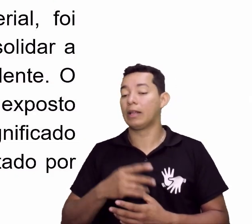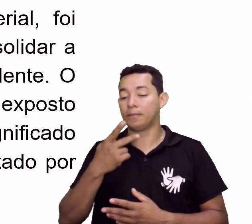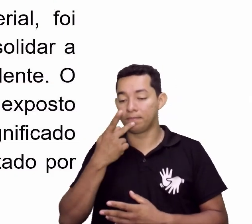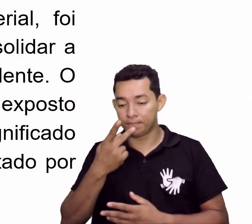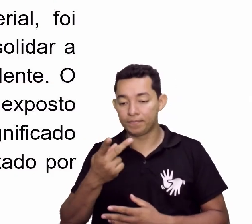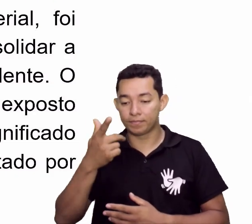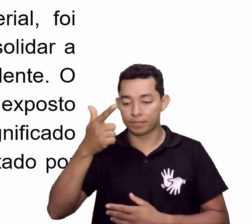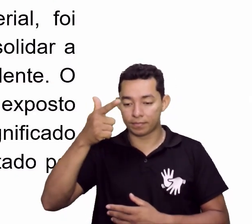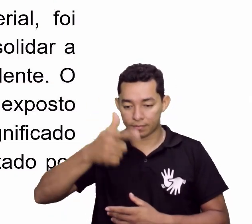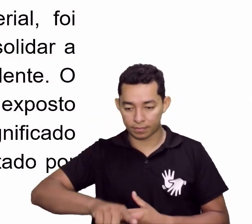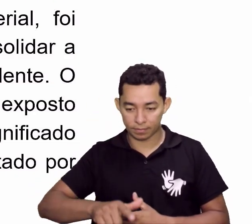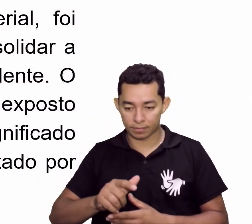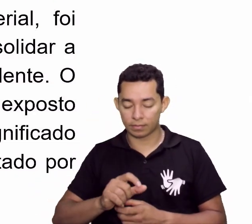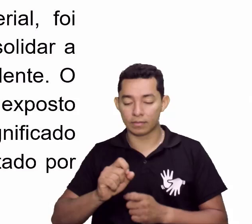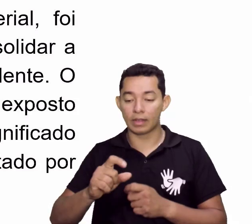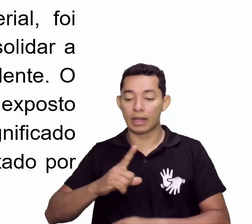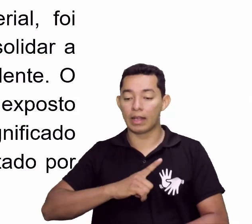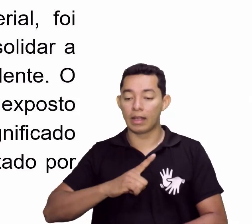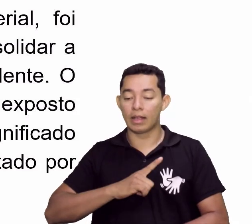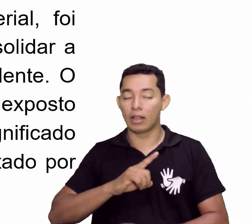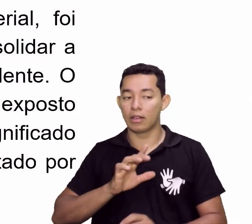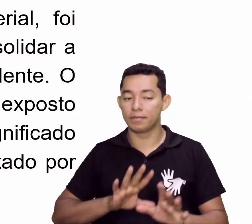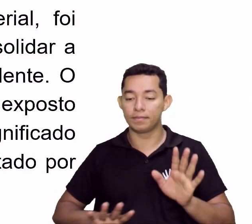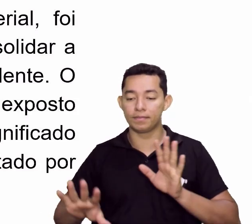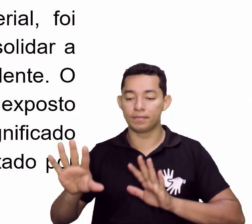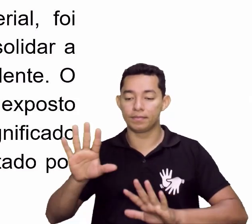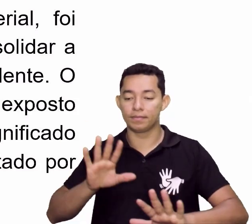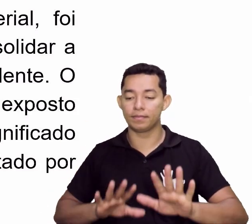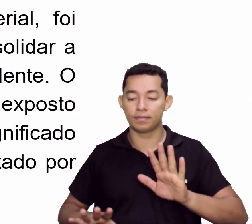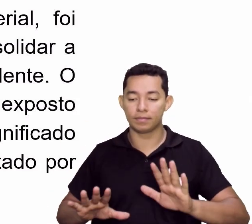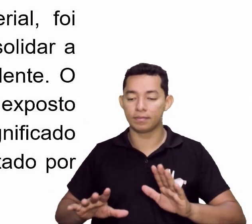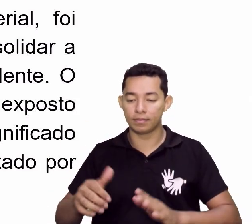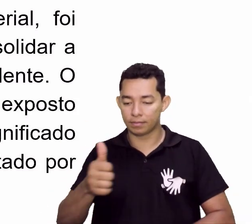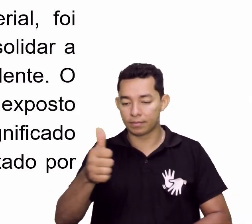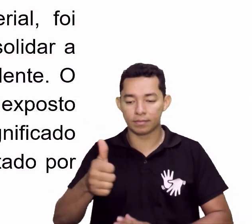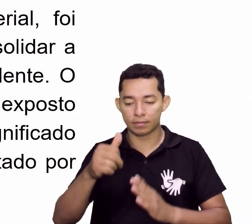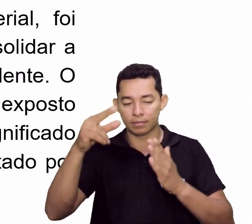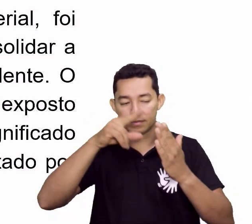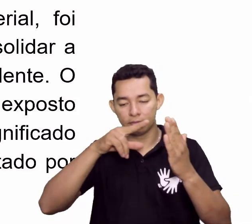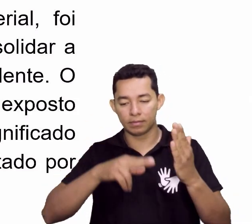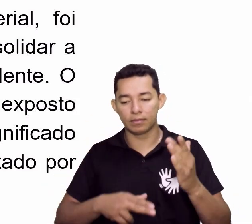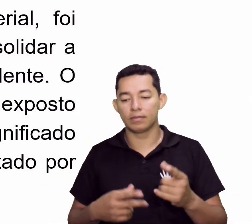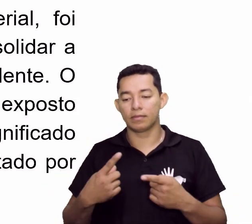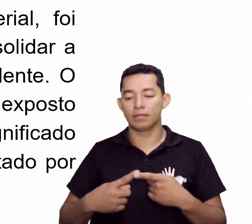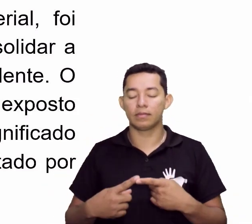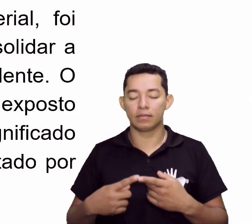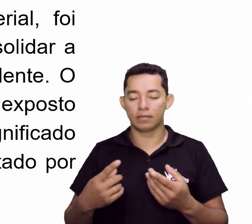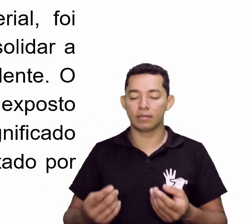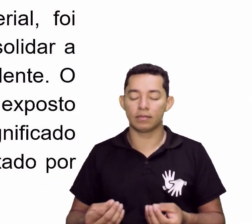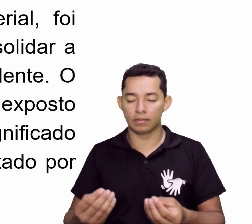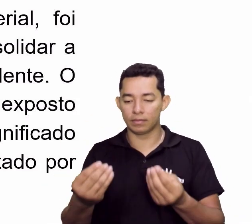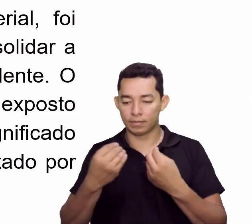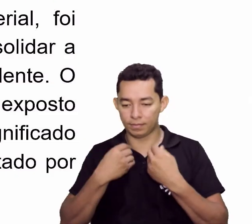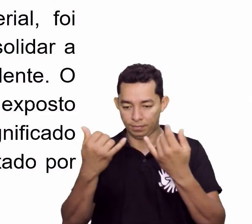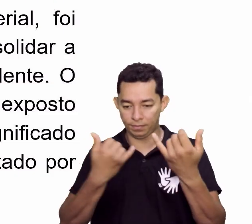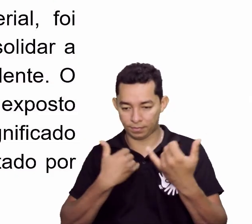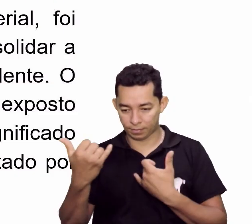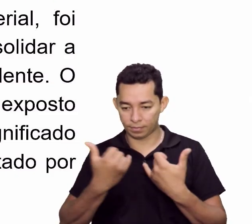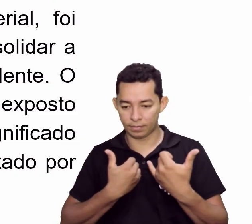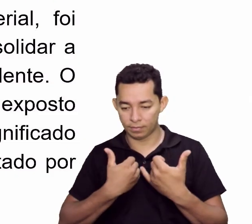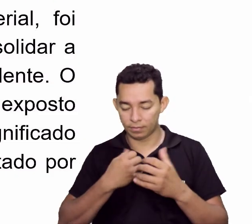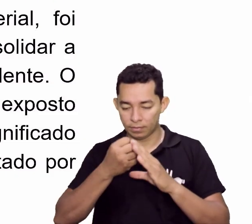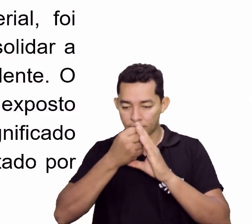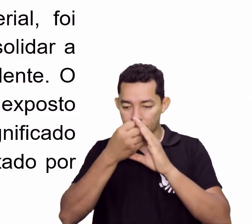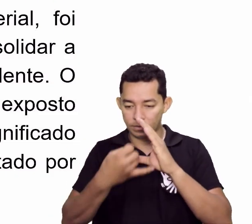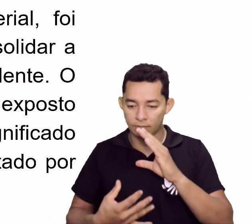ressaltar aqui para você que tenha muito cuidado nessa primeira leitura, porque ela vai te dar aí elementos